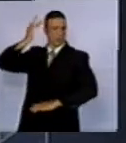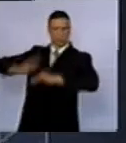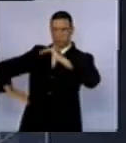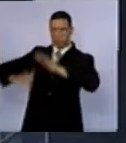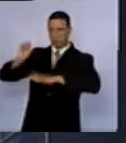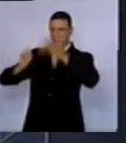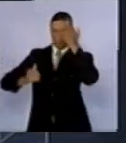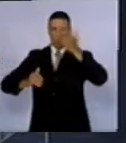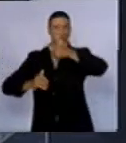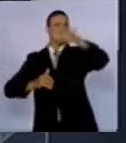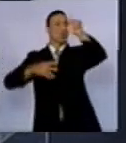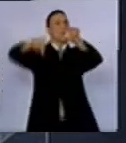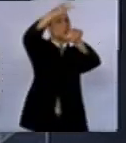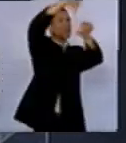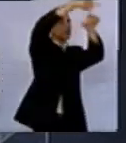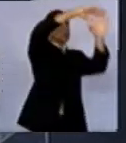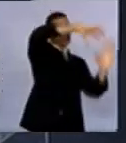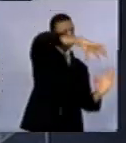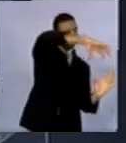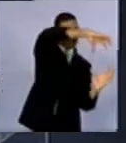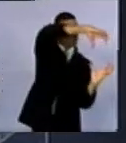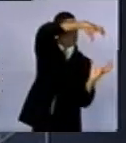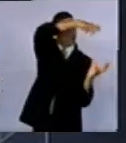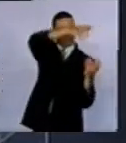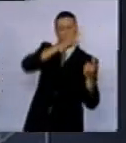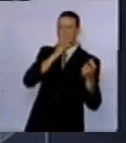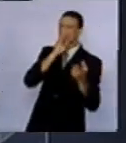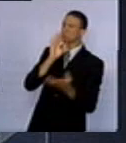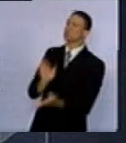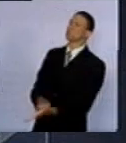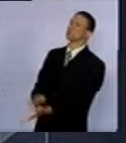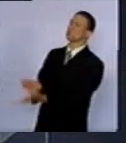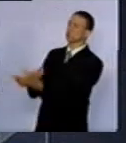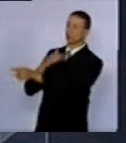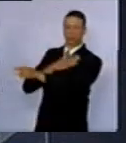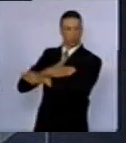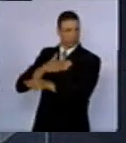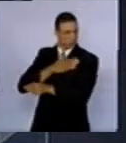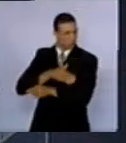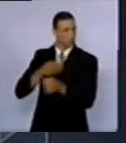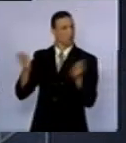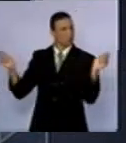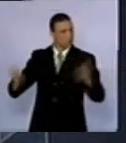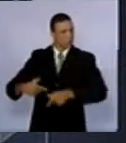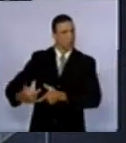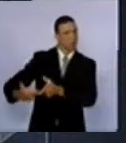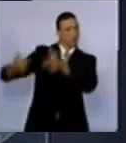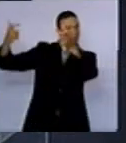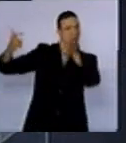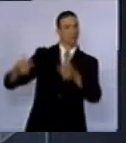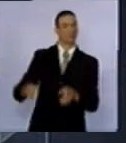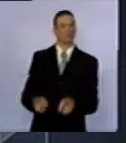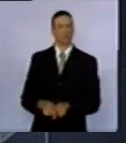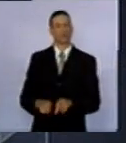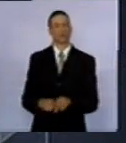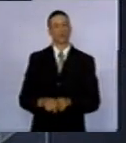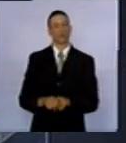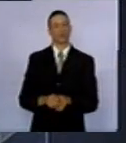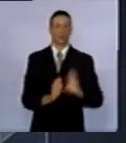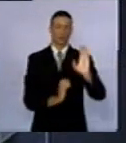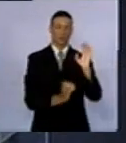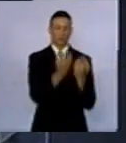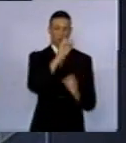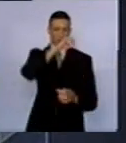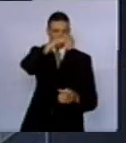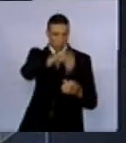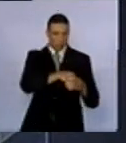exaltados no resto do mundo e precisam ter espaço para se manifestar. E os mecanismos de